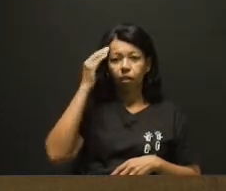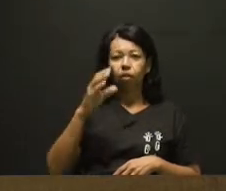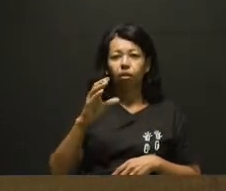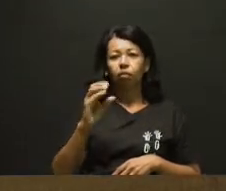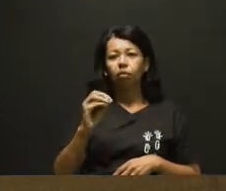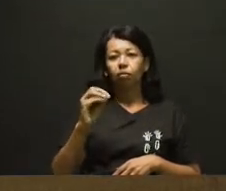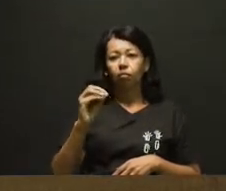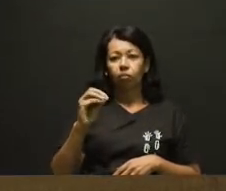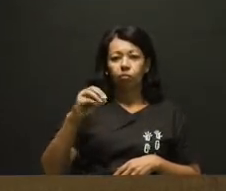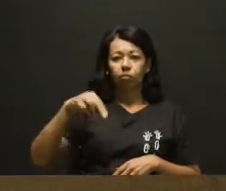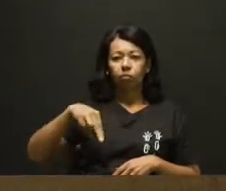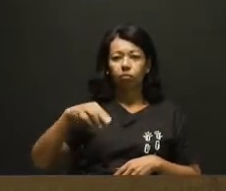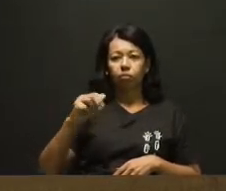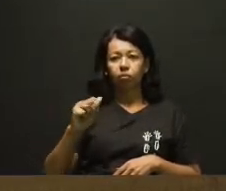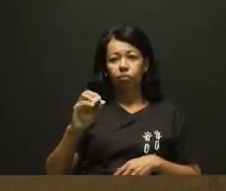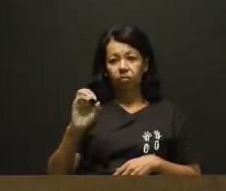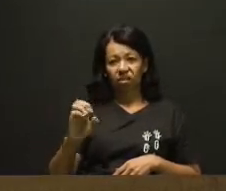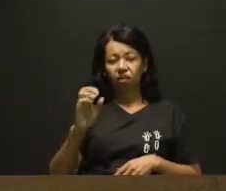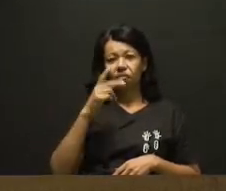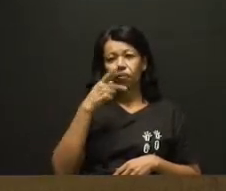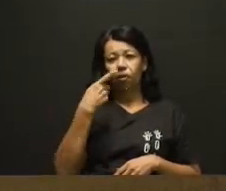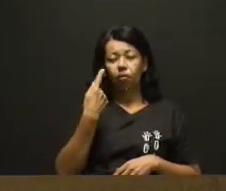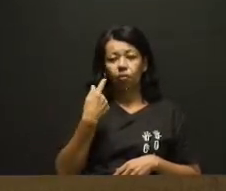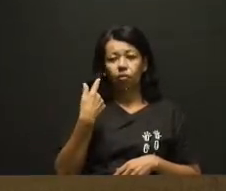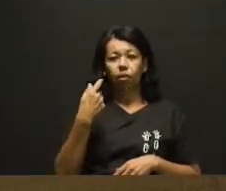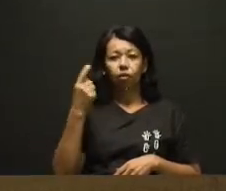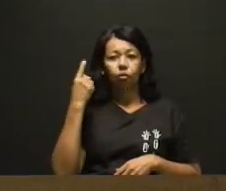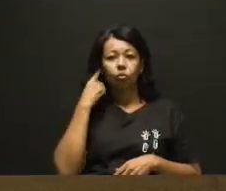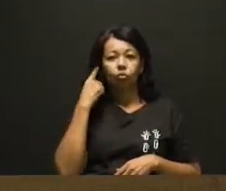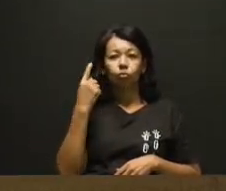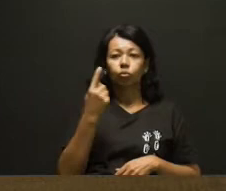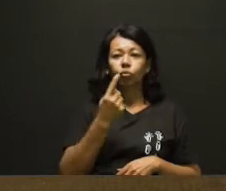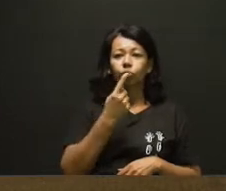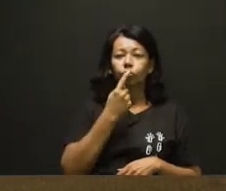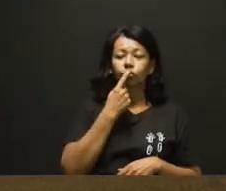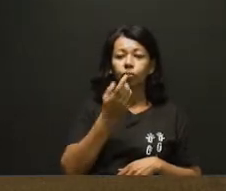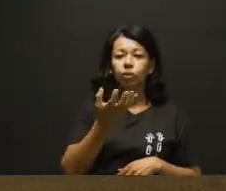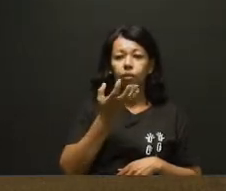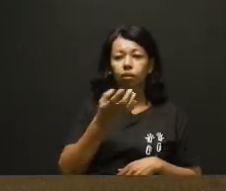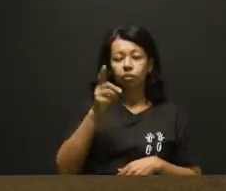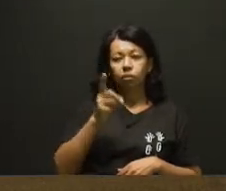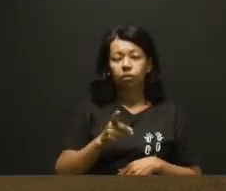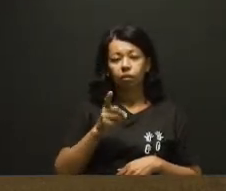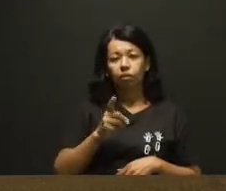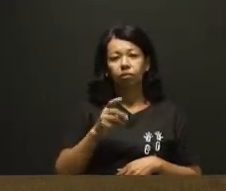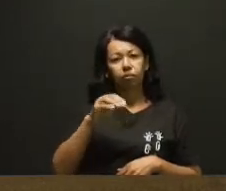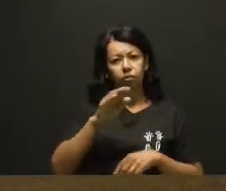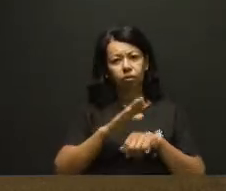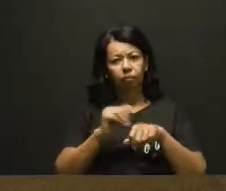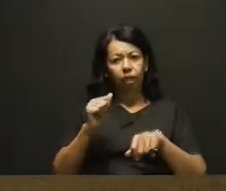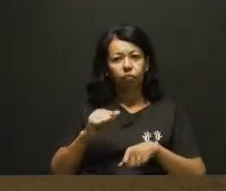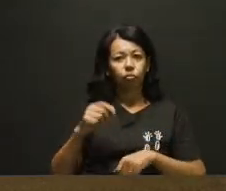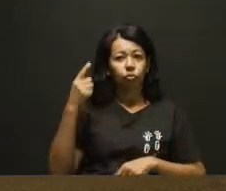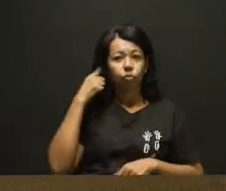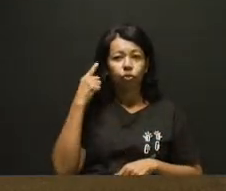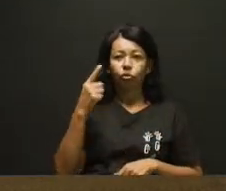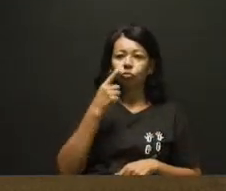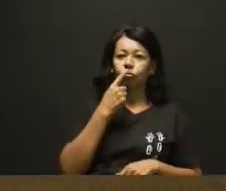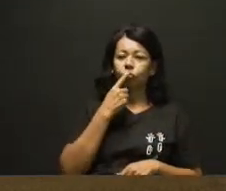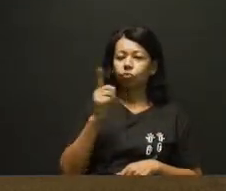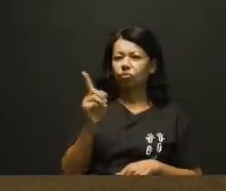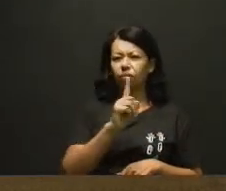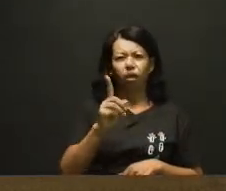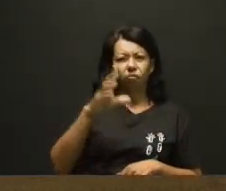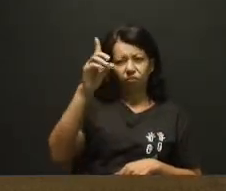em 2010 nós discutimos a questão dos surdos que eles faziam questão de ser chamado de surdos não deficientes auditivos